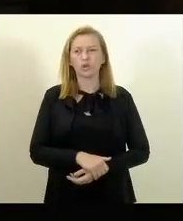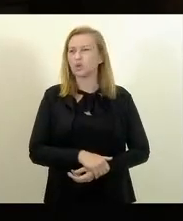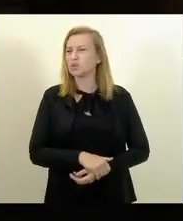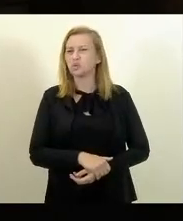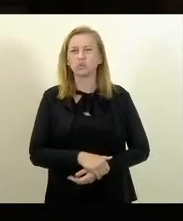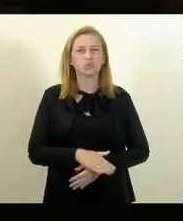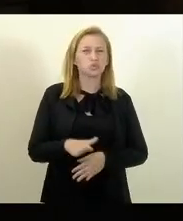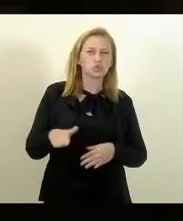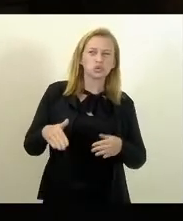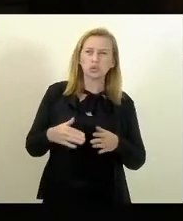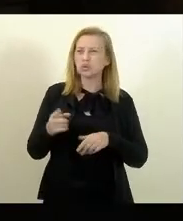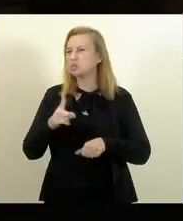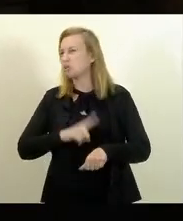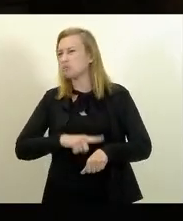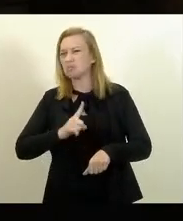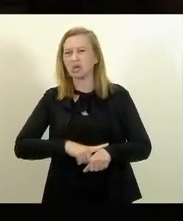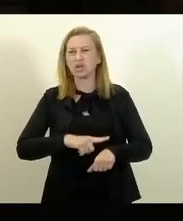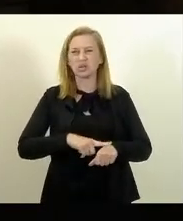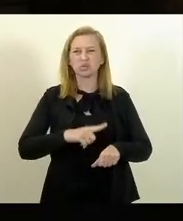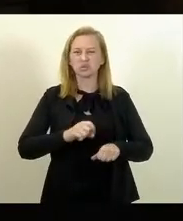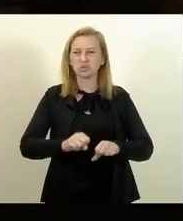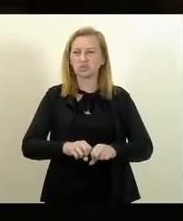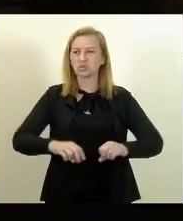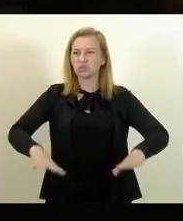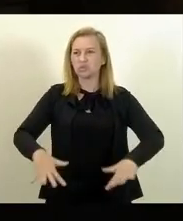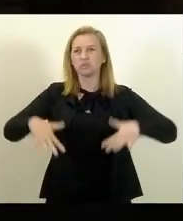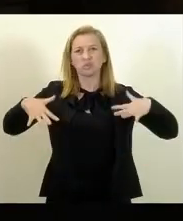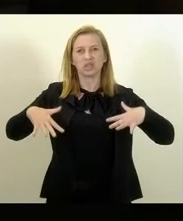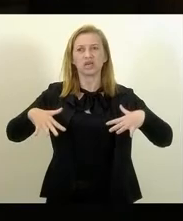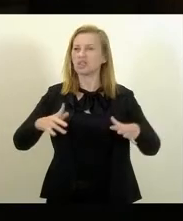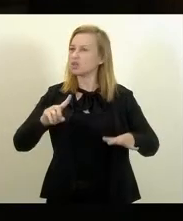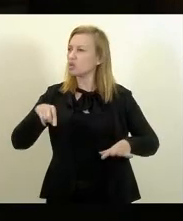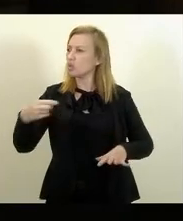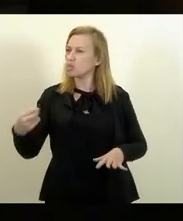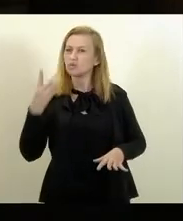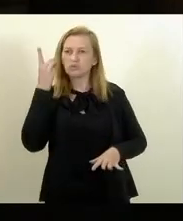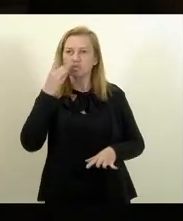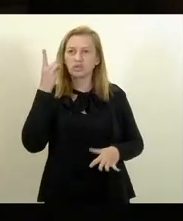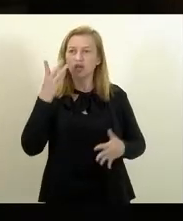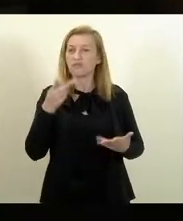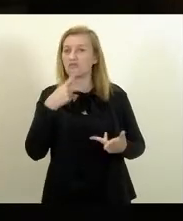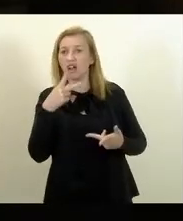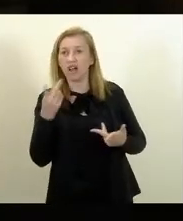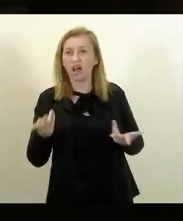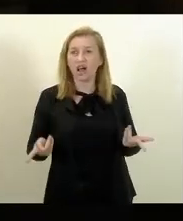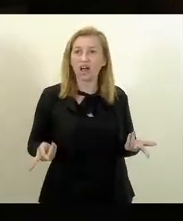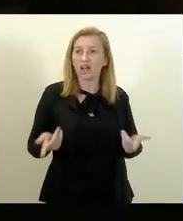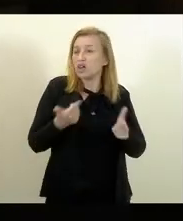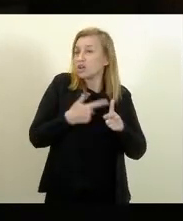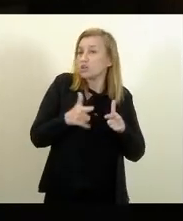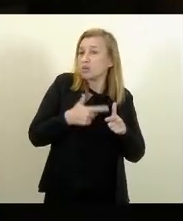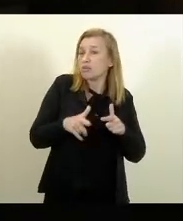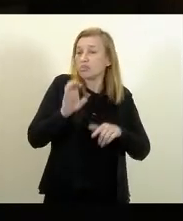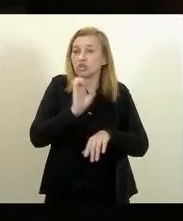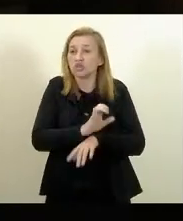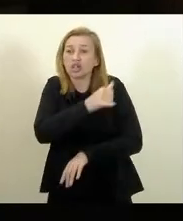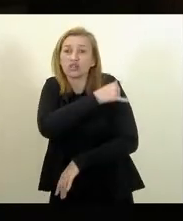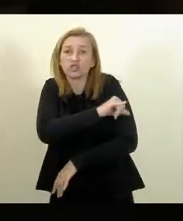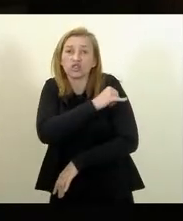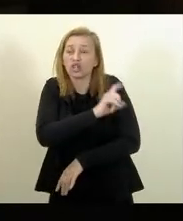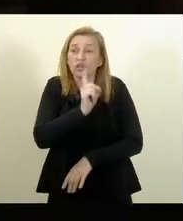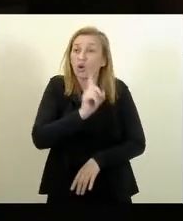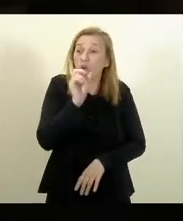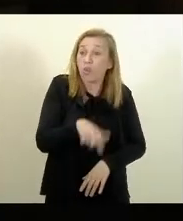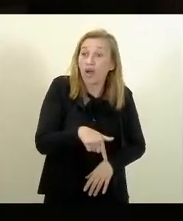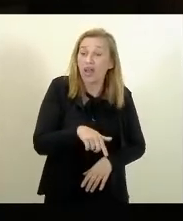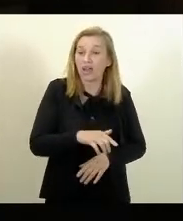todo neste plenário os nossos pares outros, né, dizerem que o problema do Estado do Rio de Janeiro não é